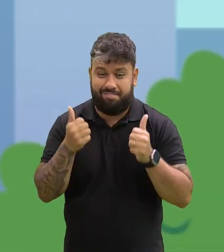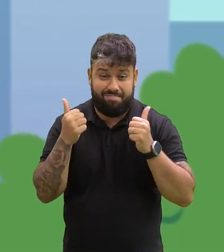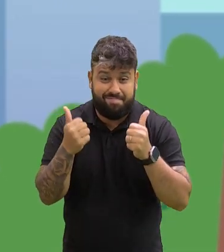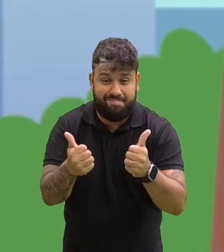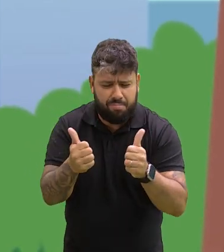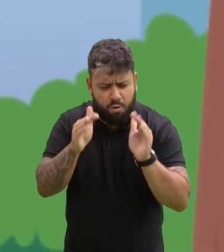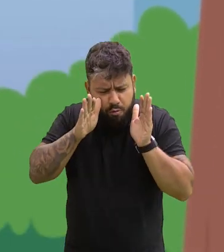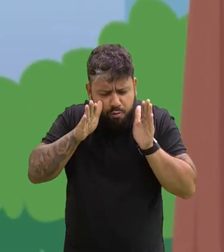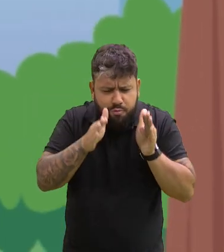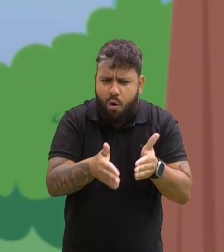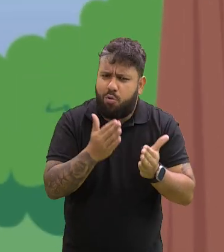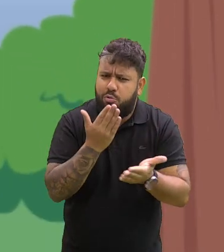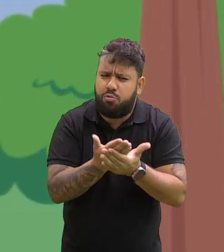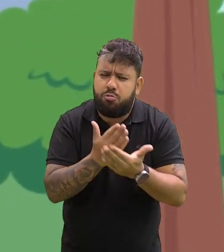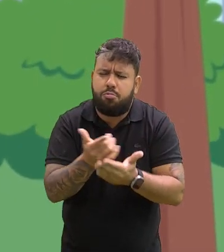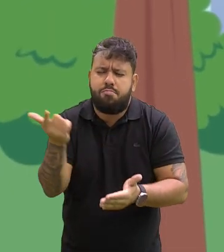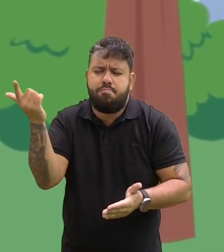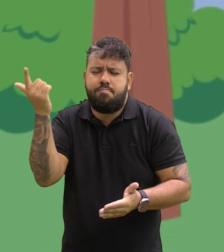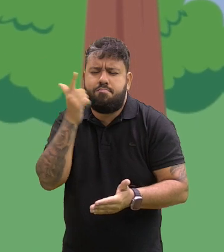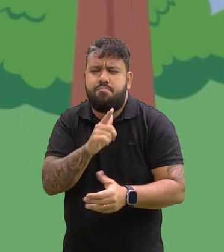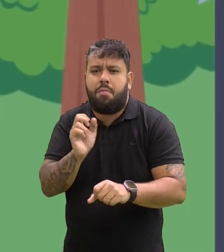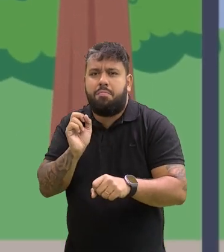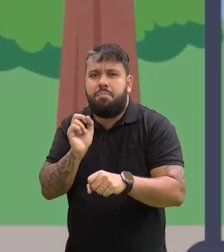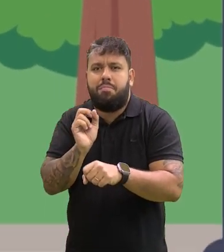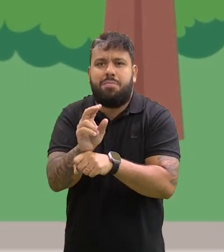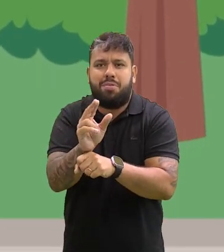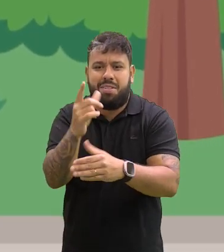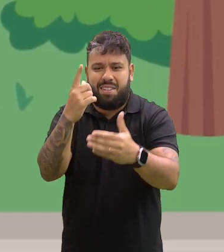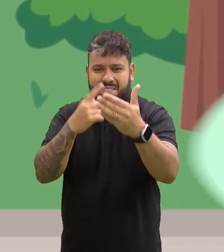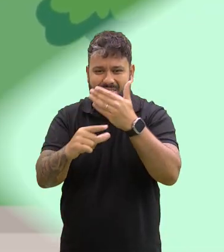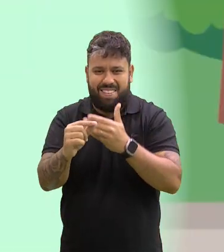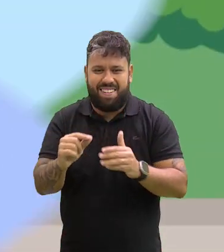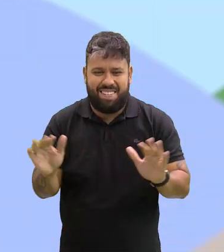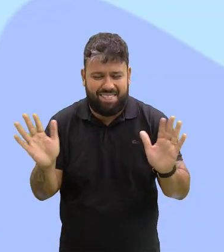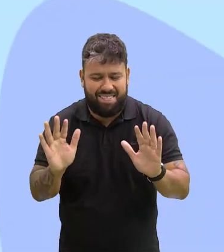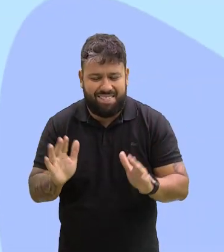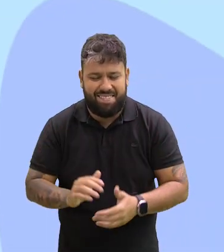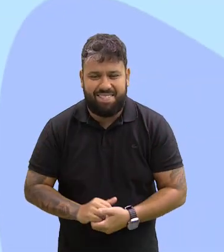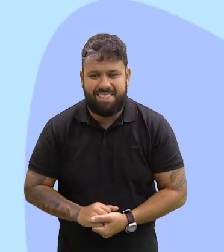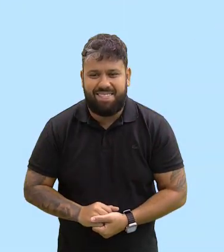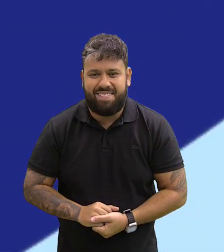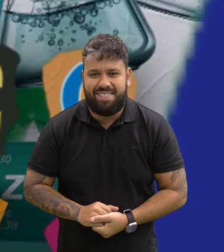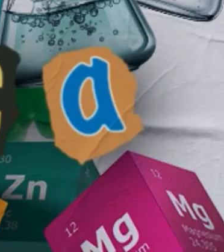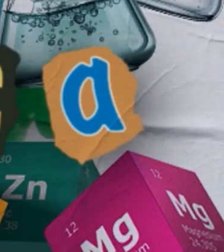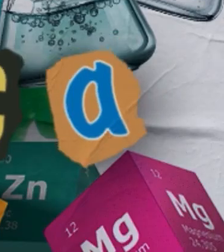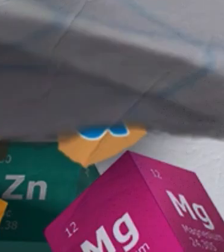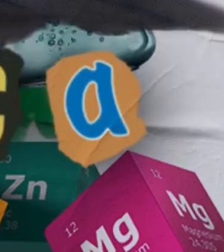Foco no estudo para conseguirmos entrar na universidade. Até a próxima!